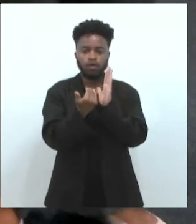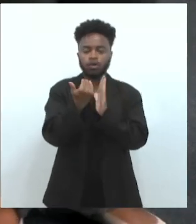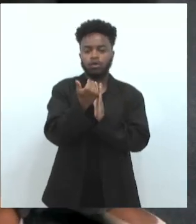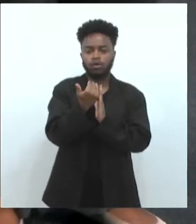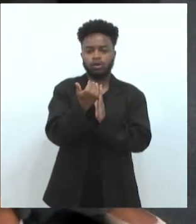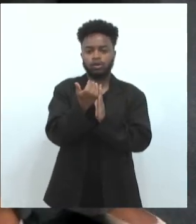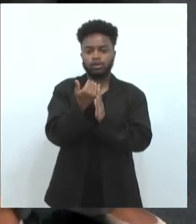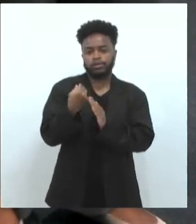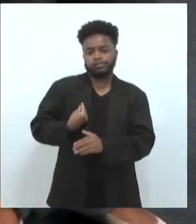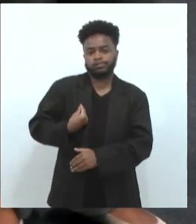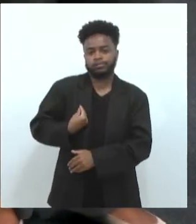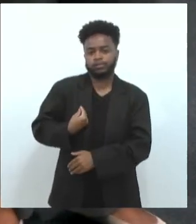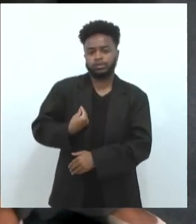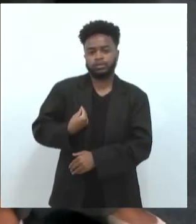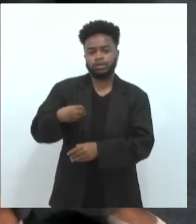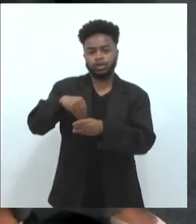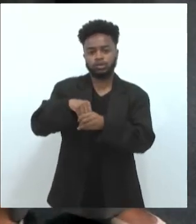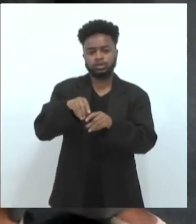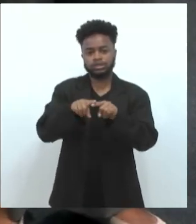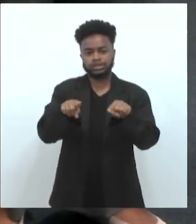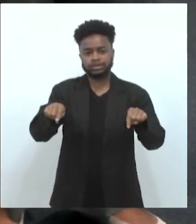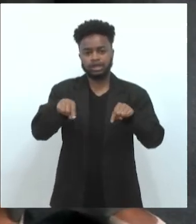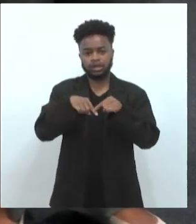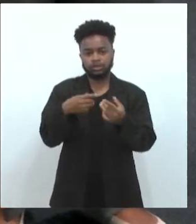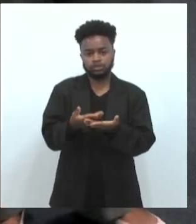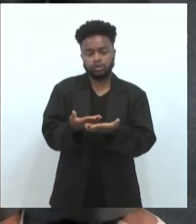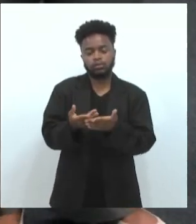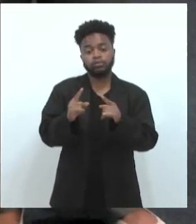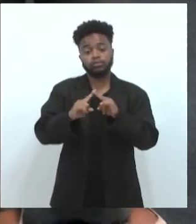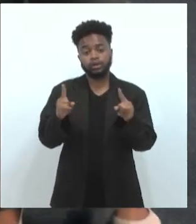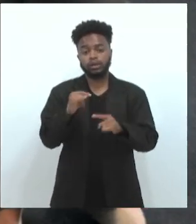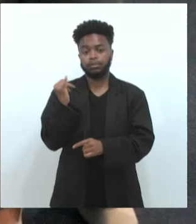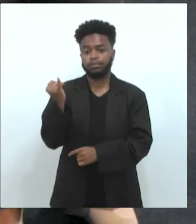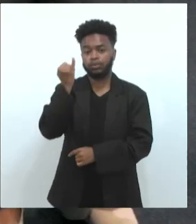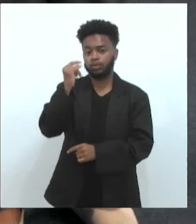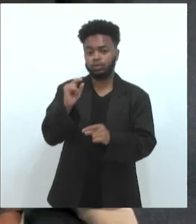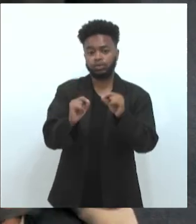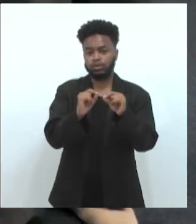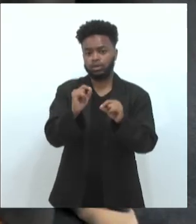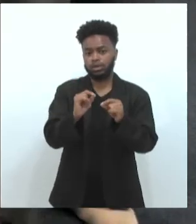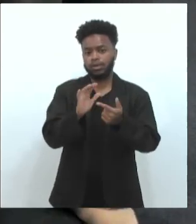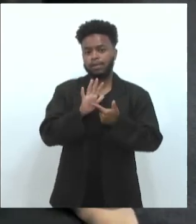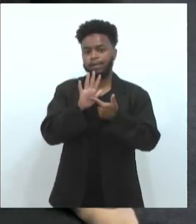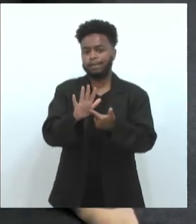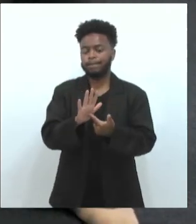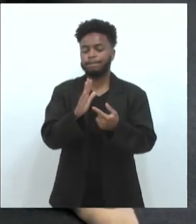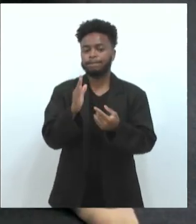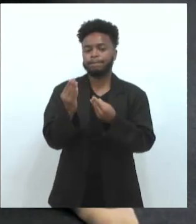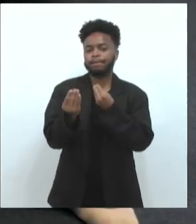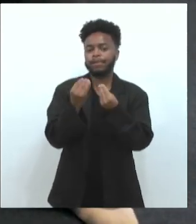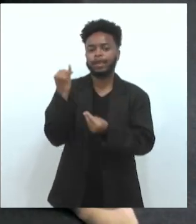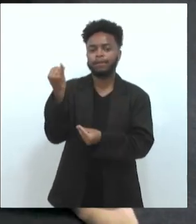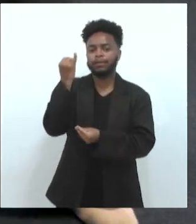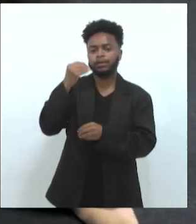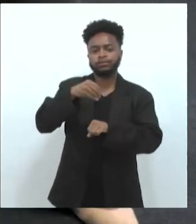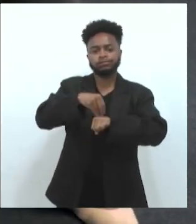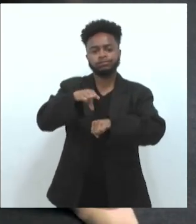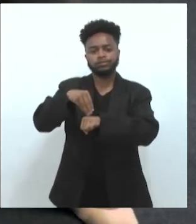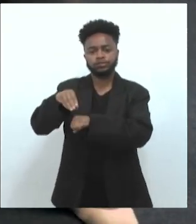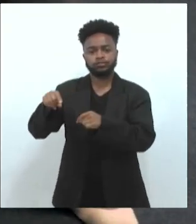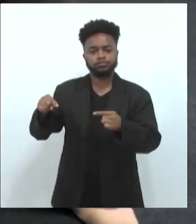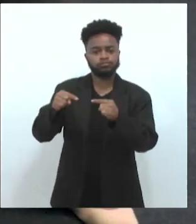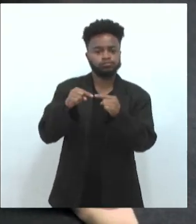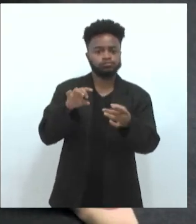a estar presente em sala de aula, mas era importante também destacar a importância do envio de mensagem por parte do Poder